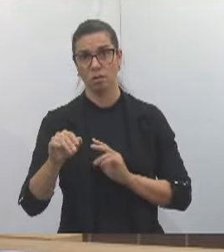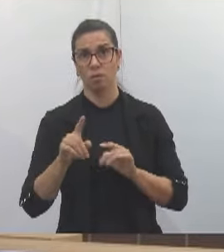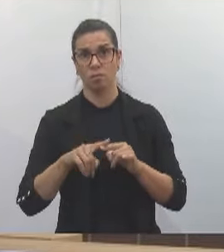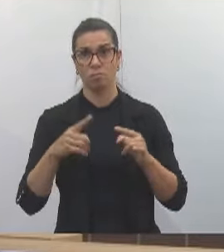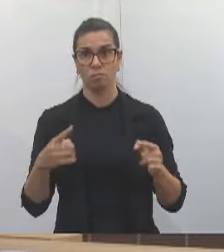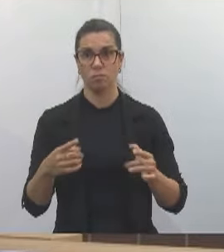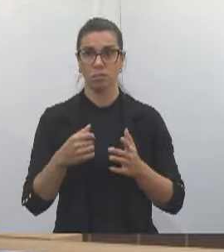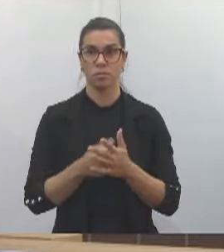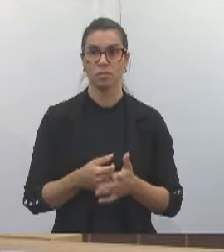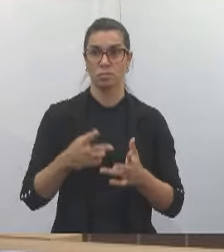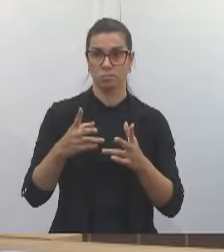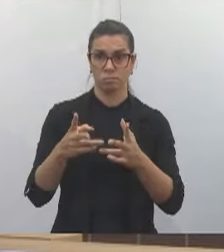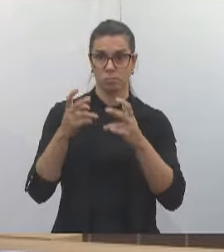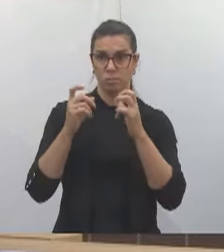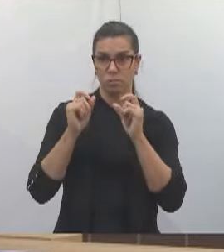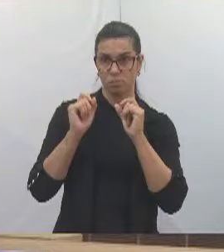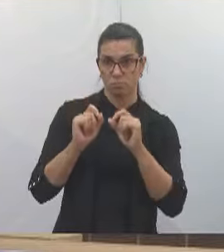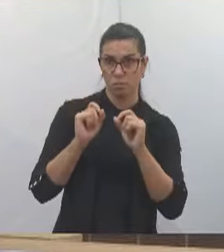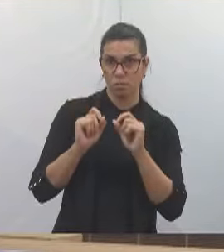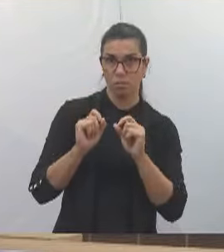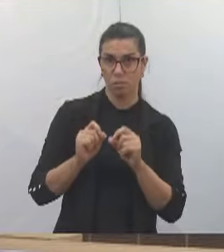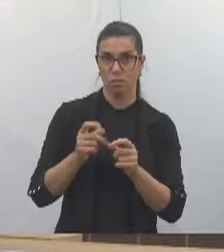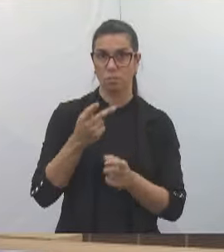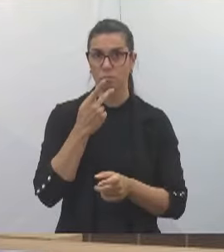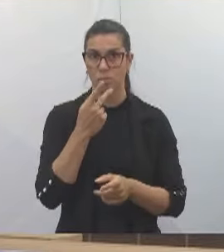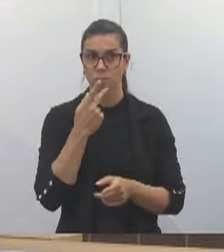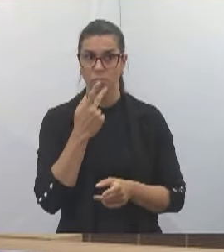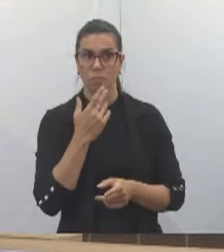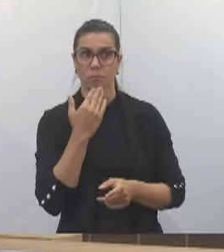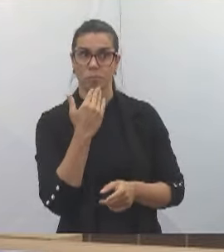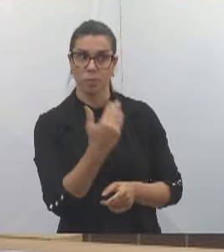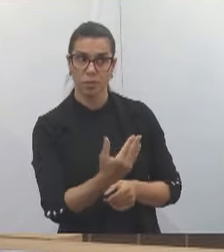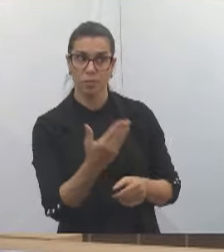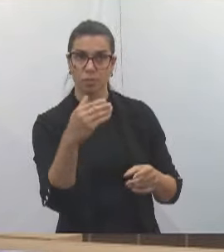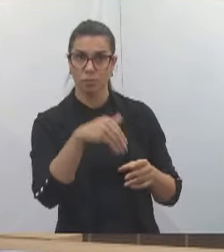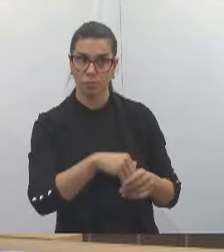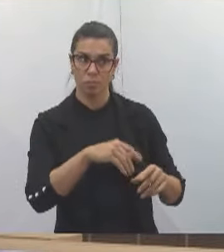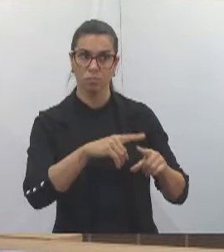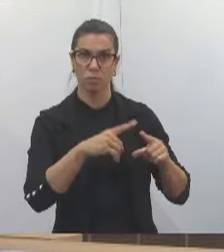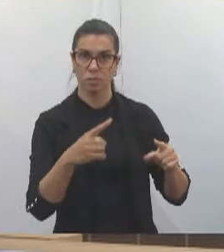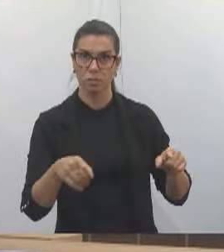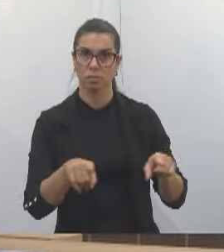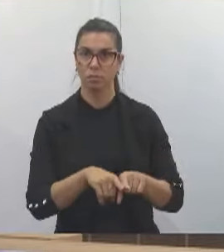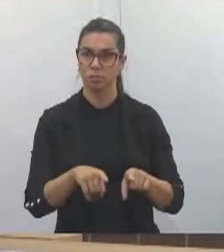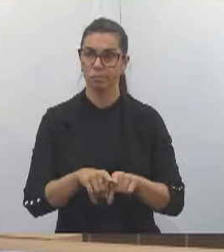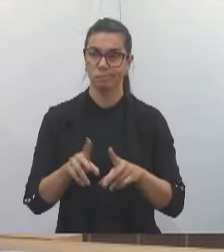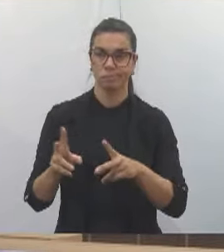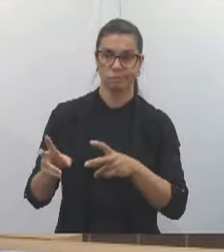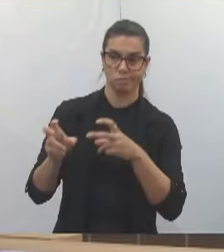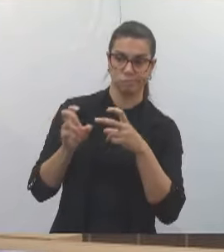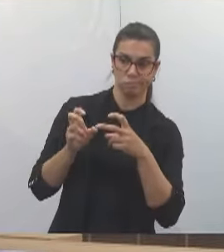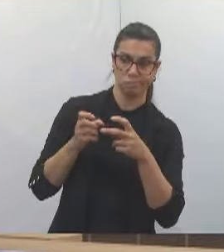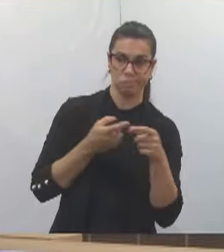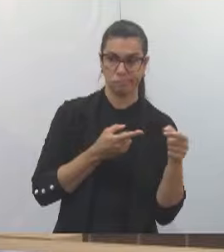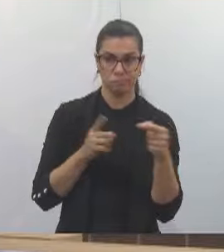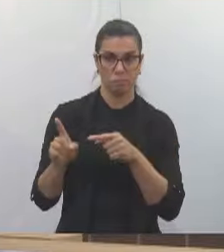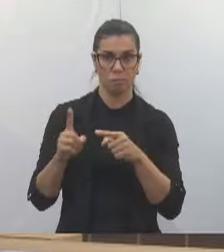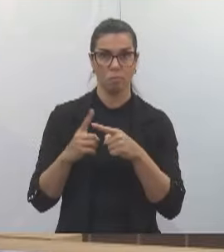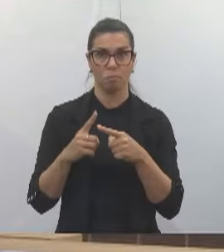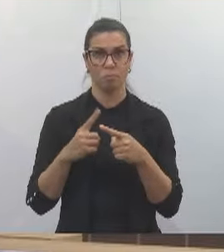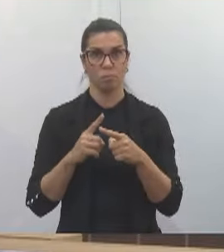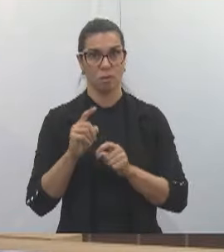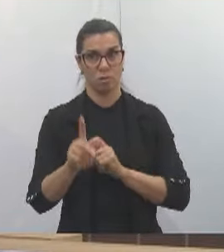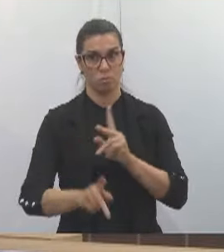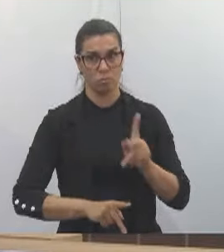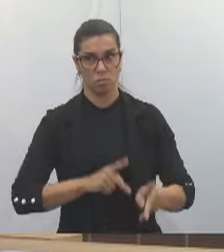para ouvir, para falar, né? Para pedir voto, mas para ouvir bastante. Porque a população